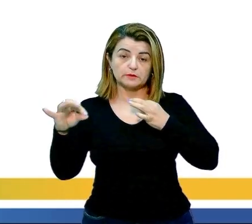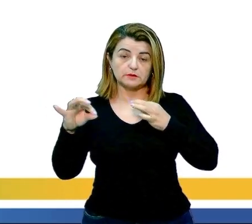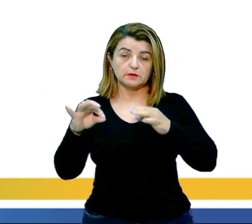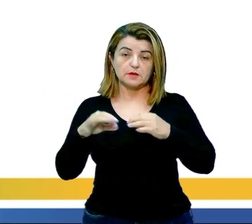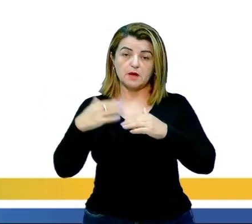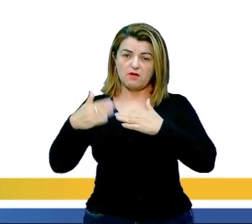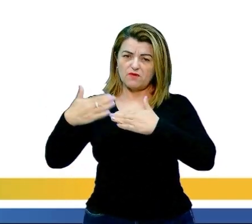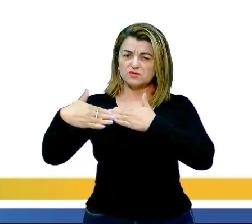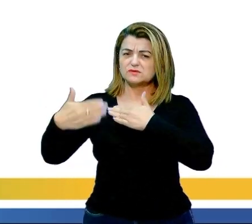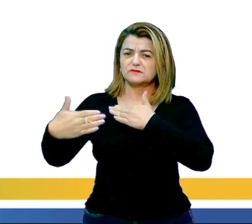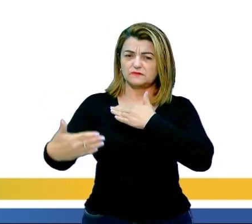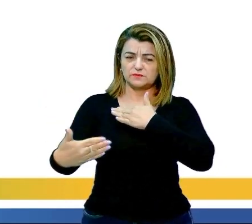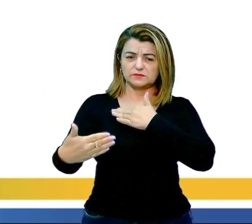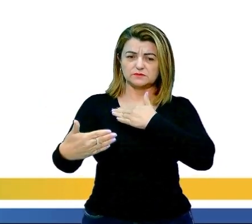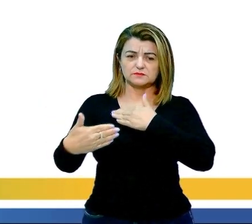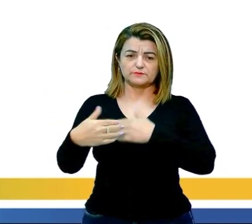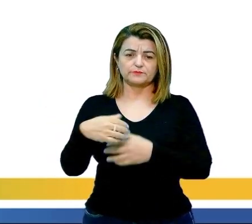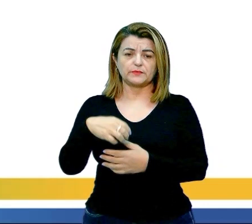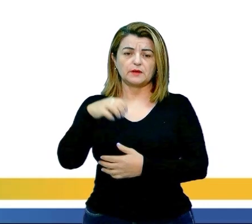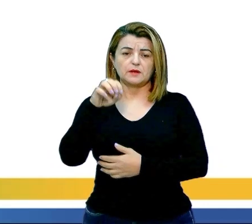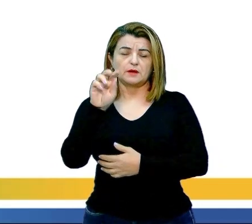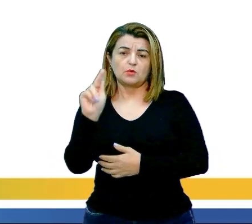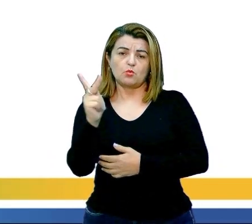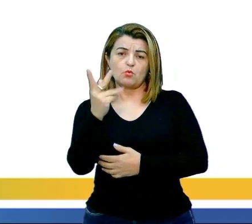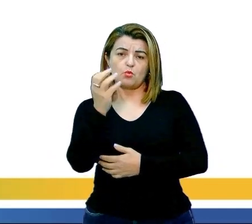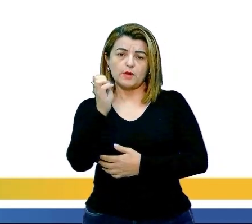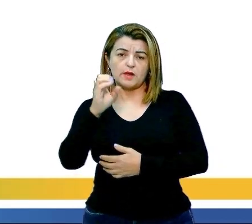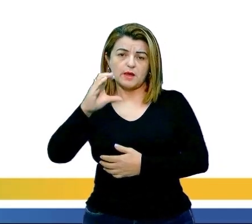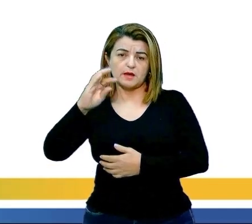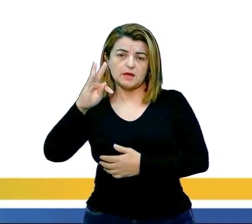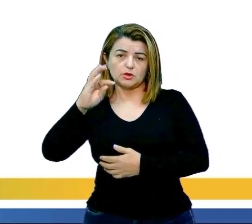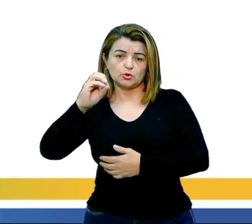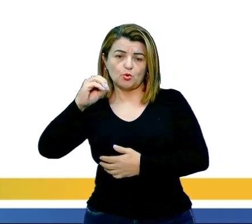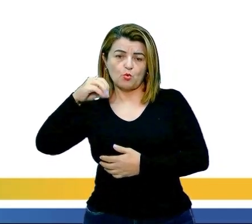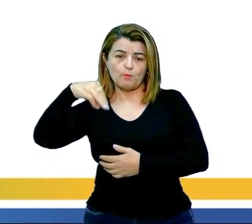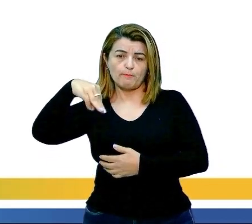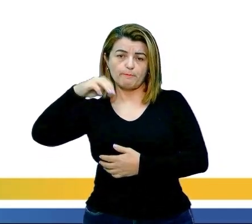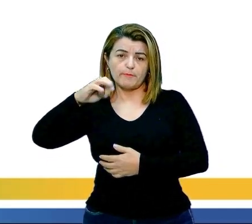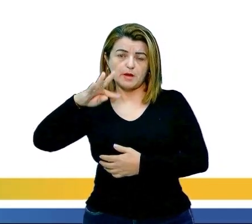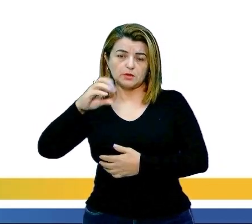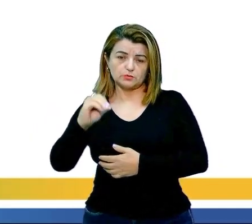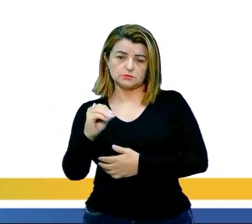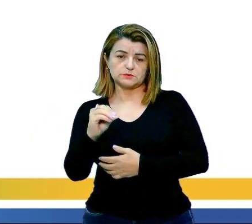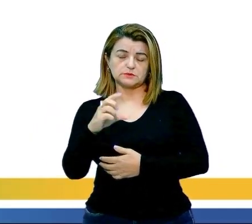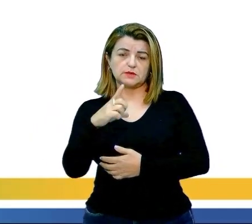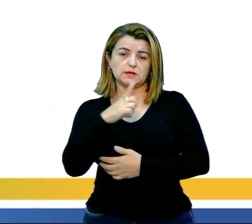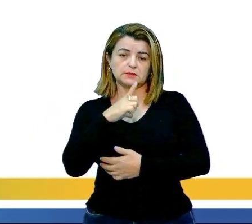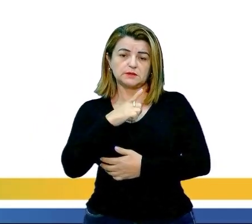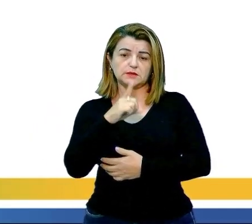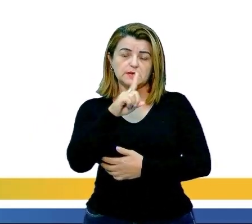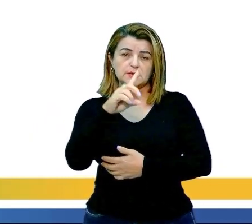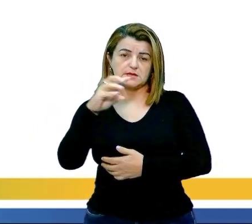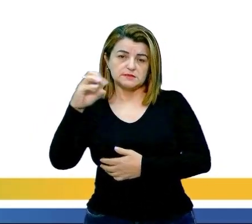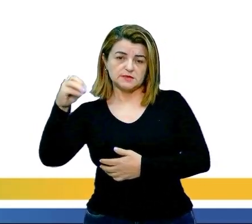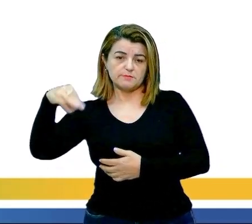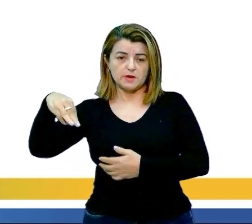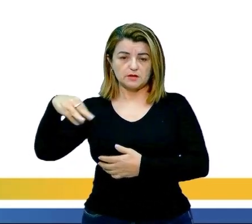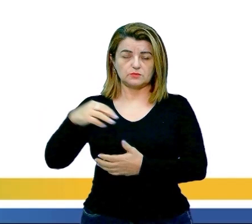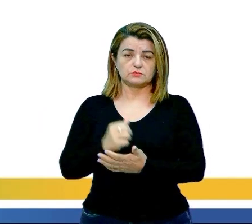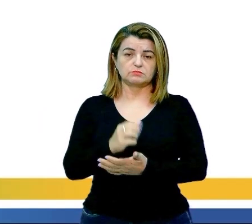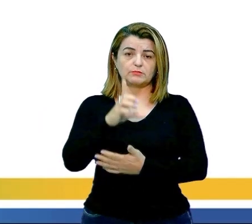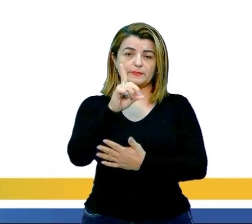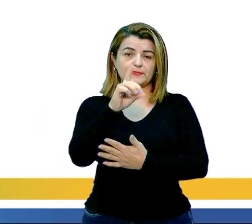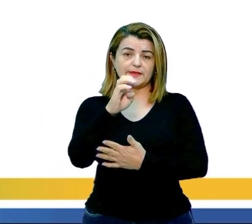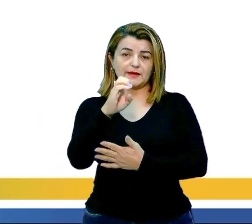assim sucessivamente, olha, o hectômetro. 100 metros, 1 decâmetro, 10 metros. 1 metro,